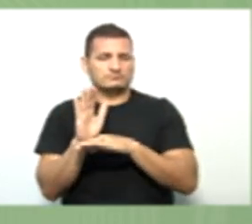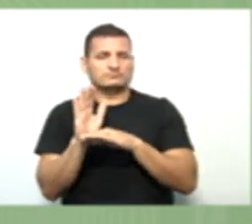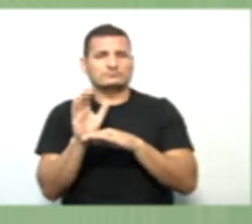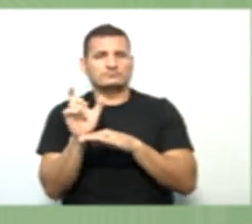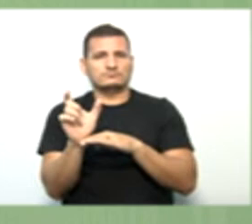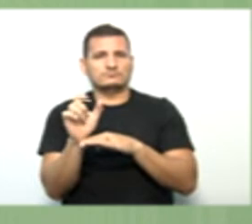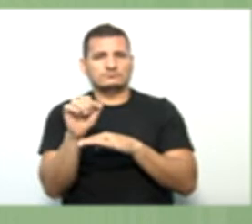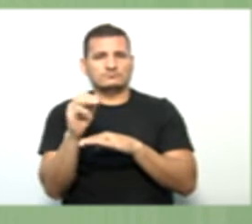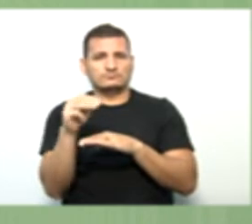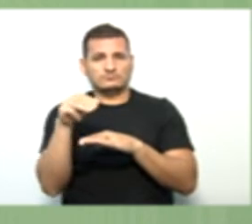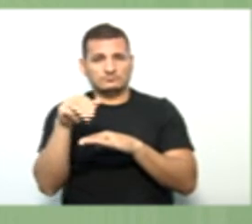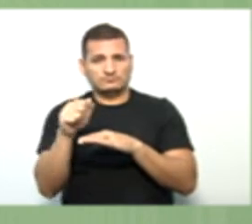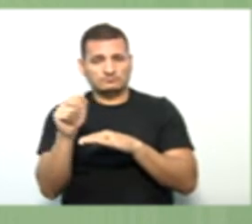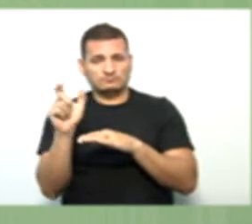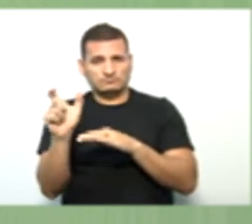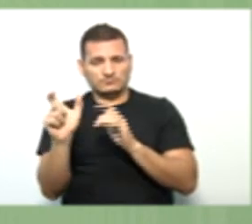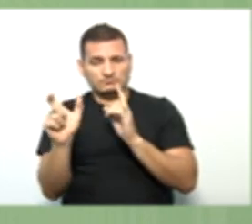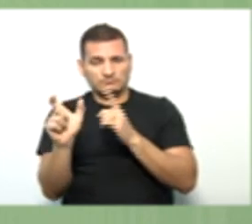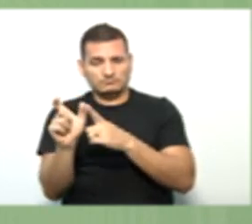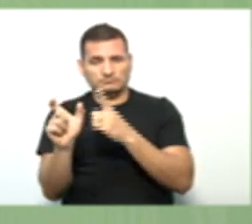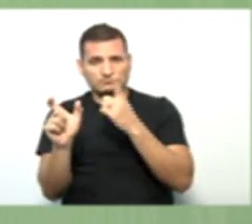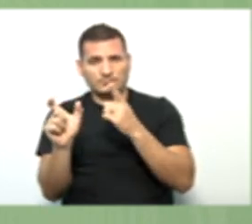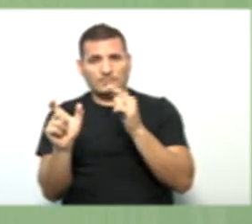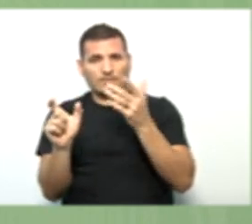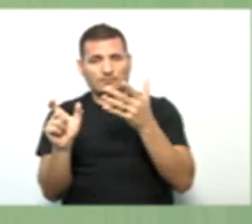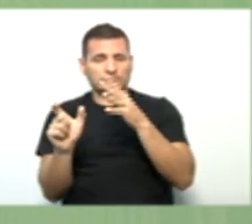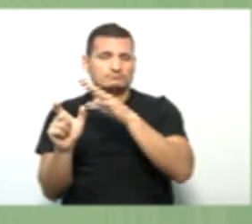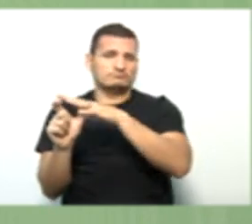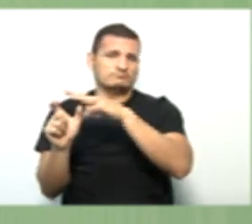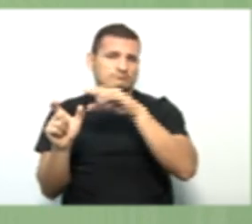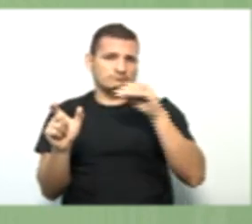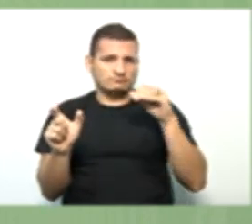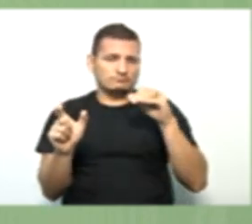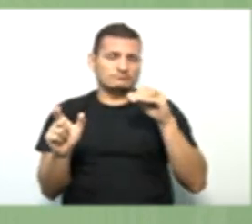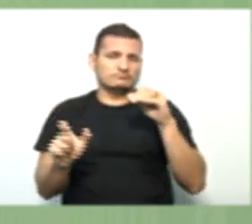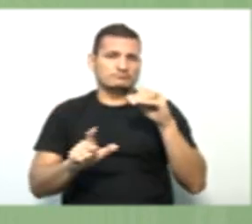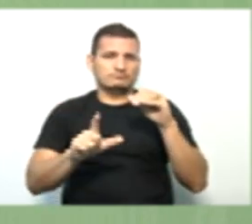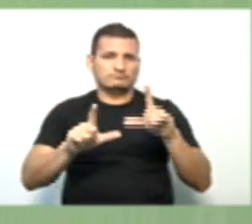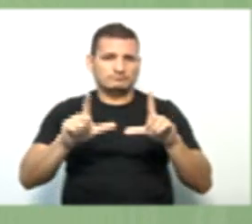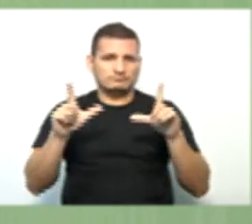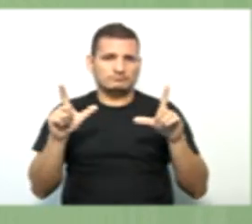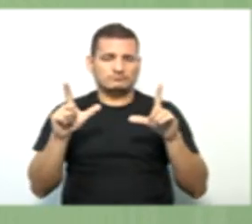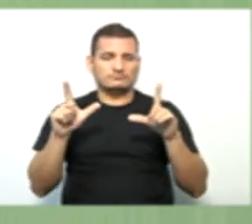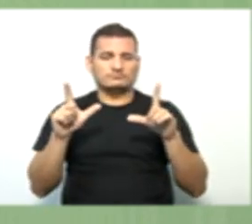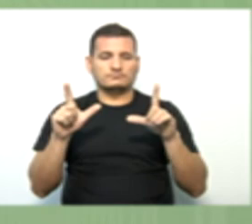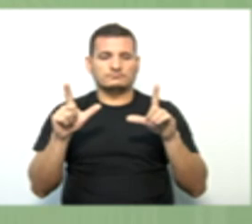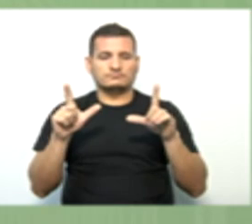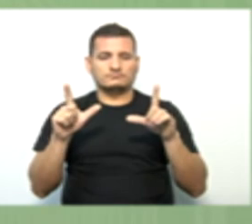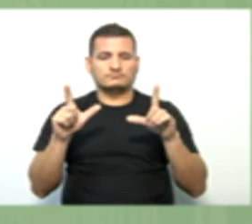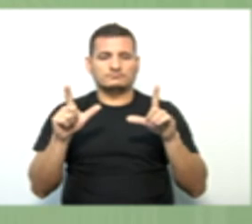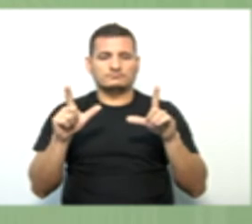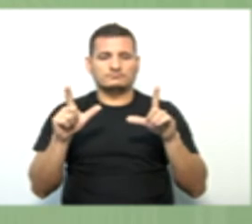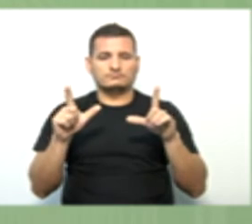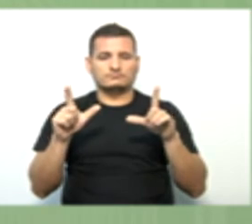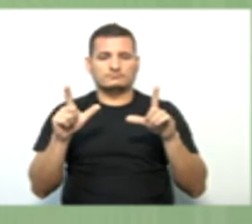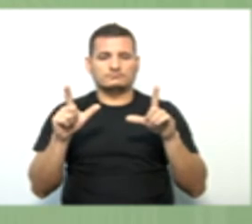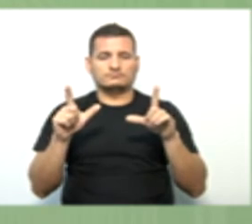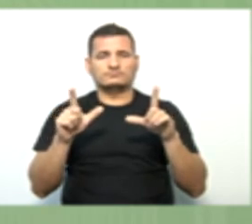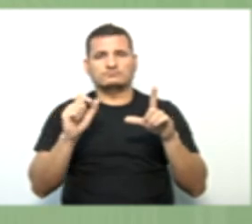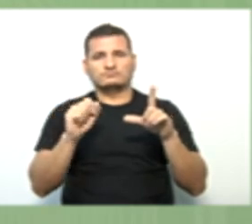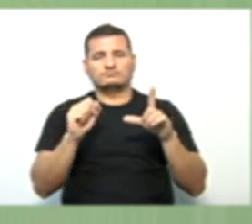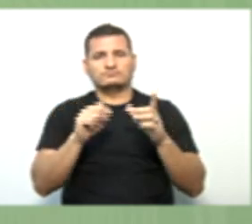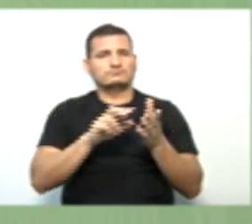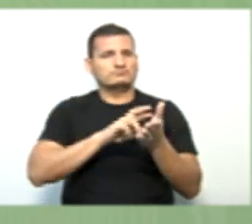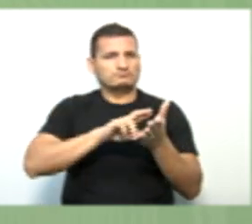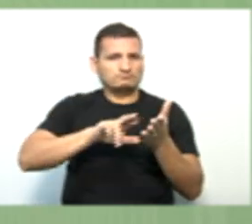algum lugar e agora ela vai ser executada, certo? Então, eu posso escrever diversas vezes uma